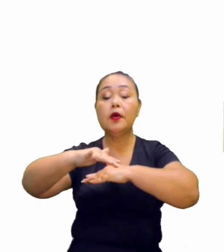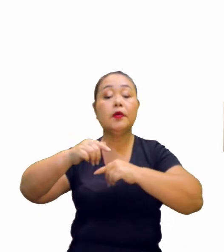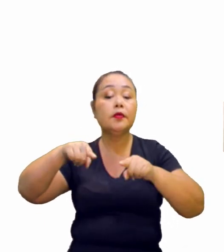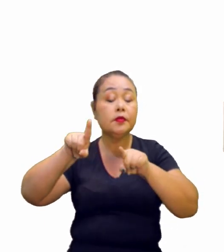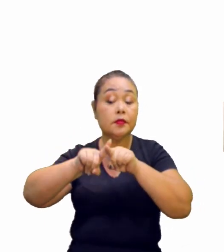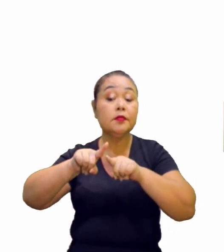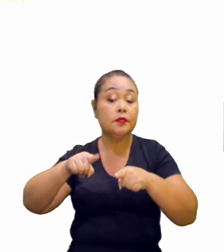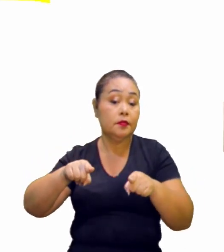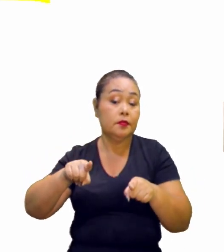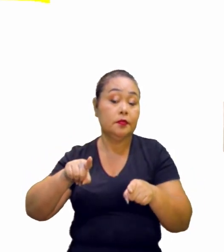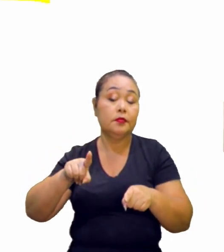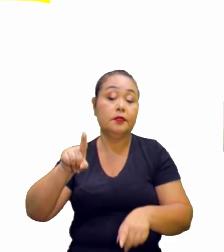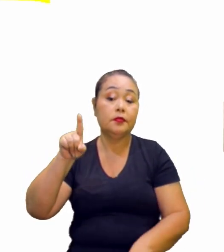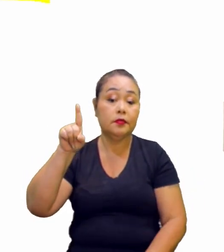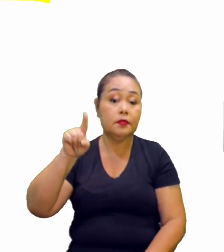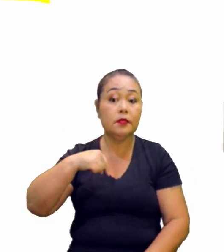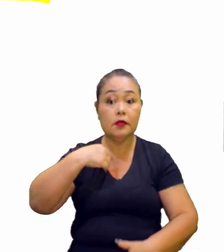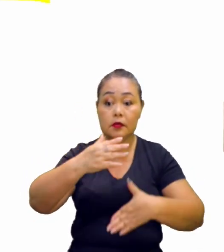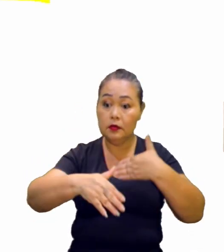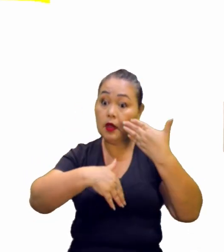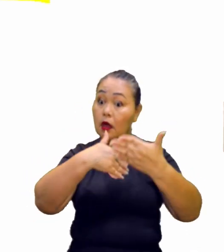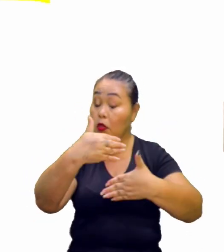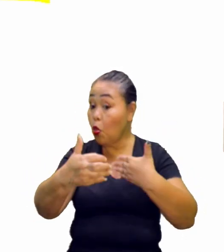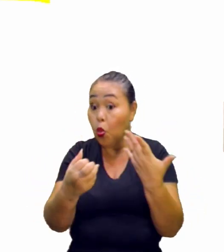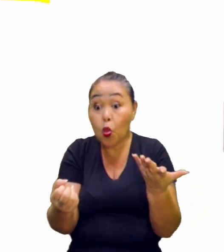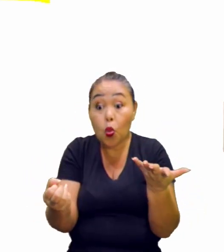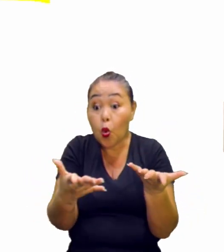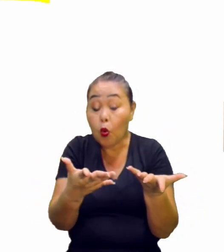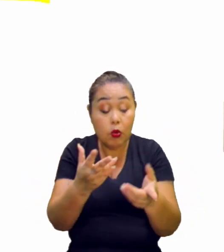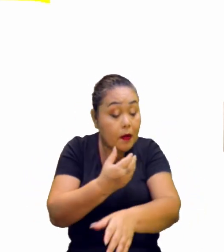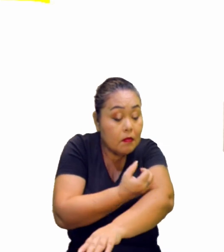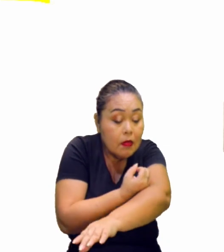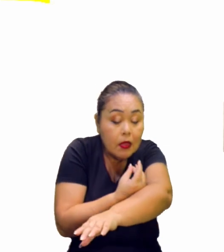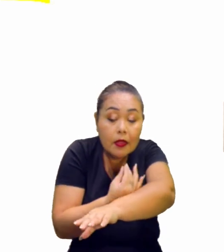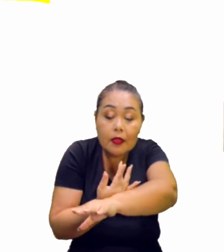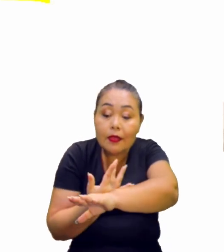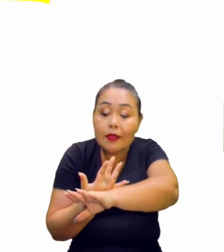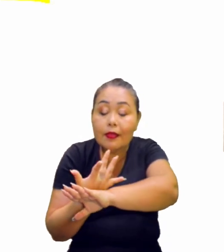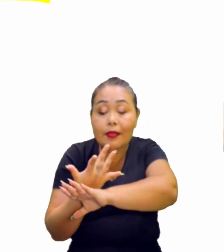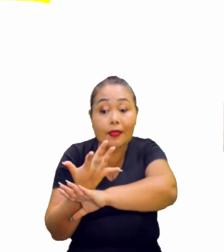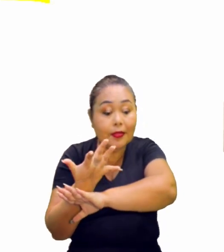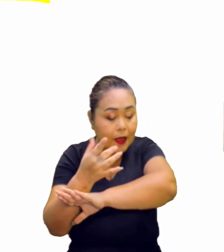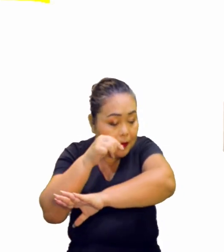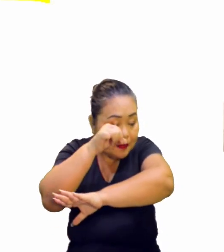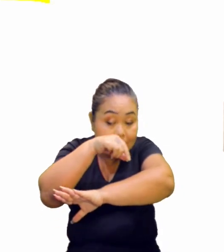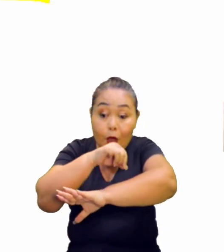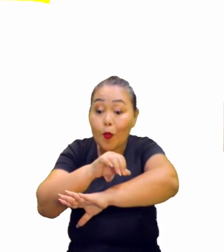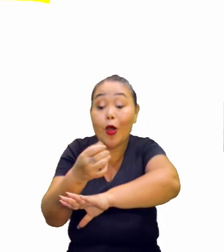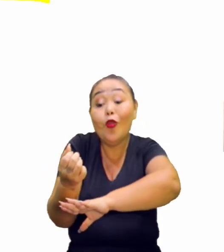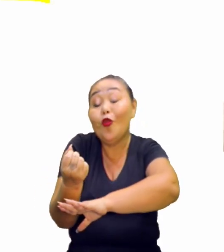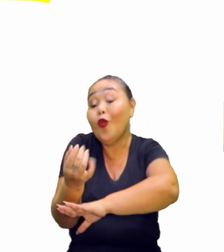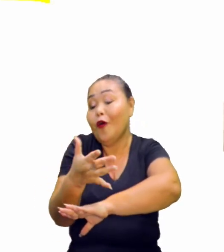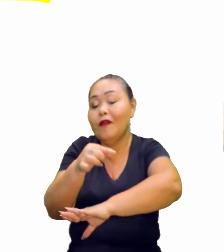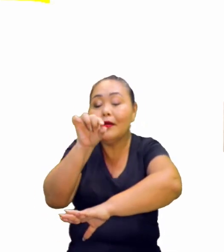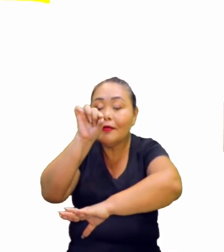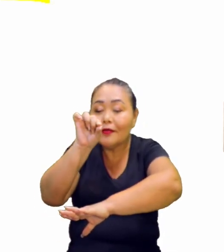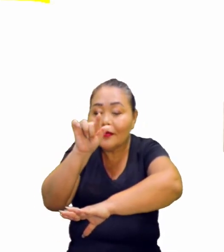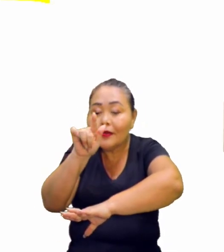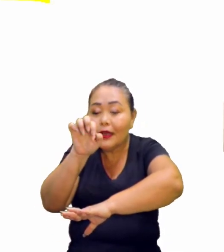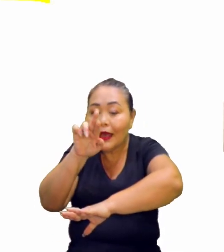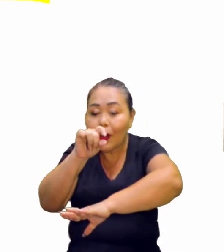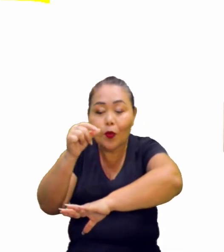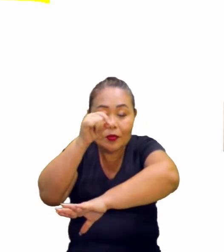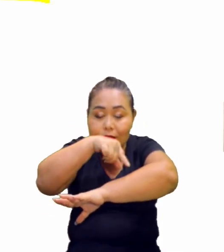também o desenvolvimento de uma nova cultura, tá bom? Então, eu posso vir a implementar